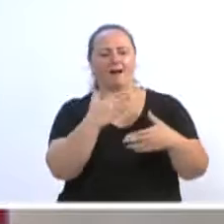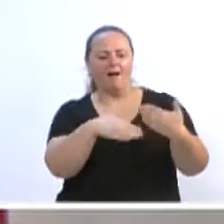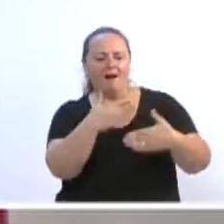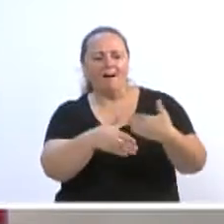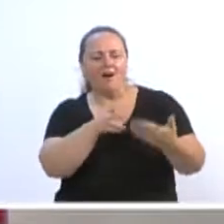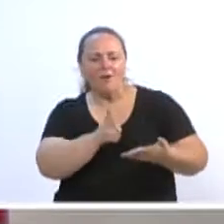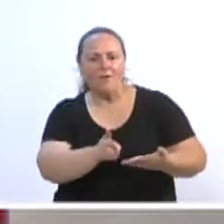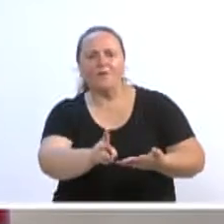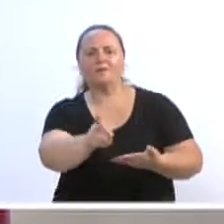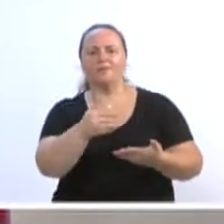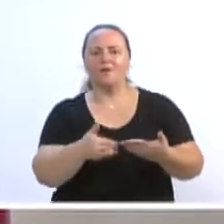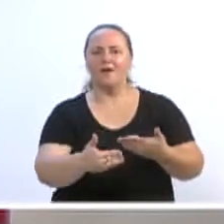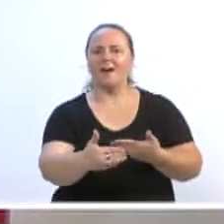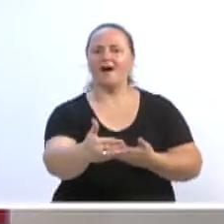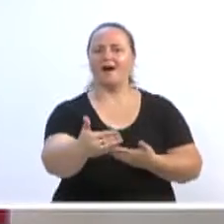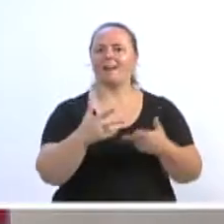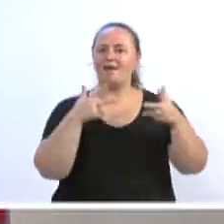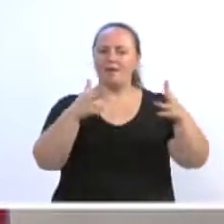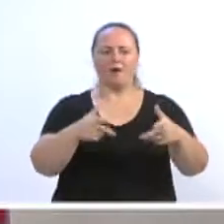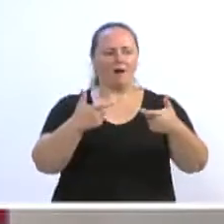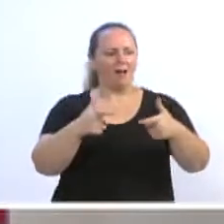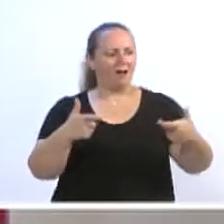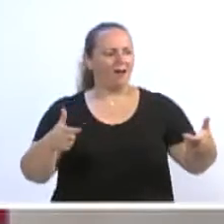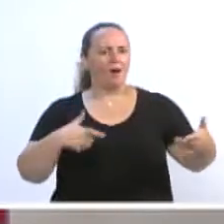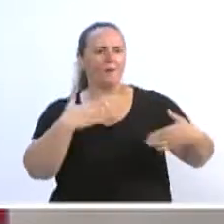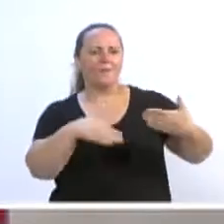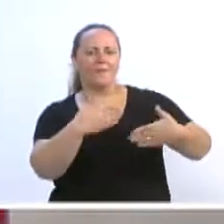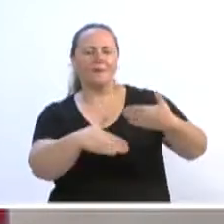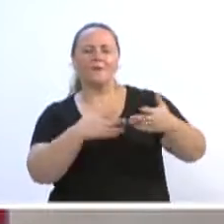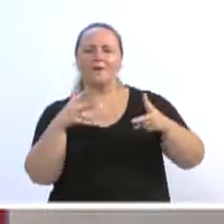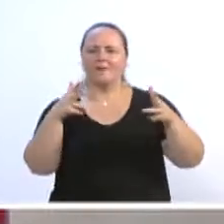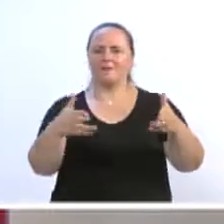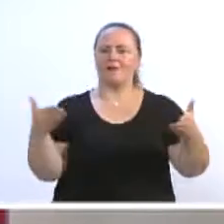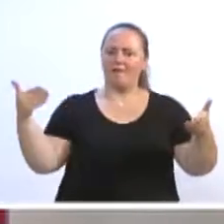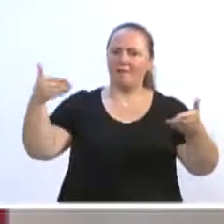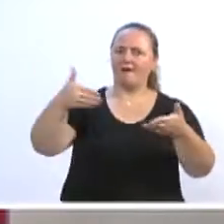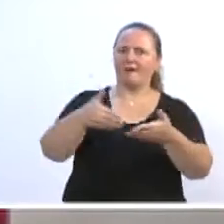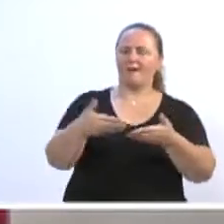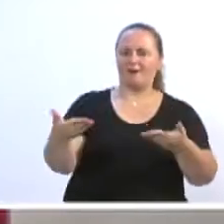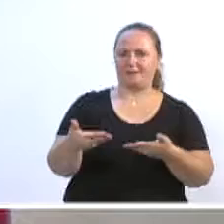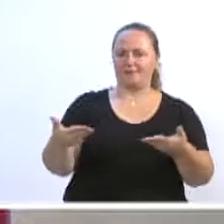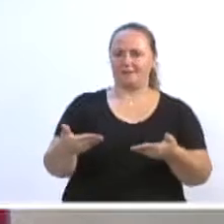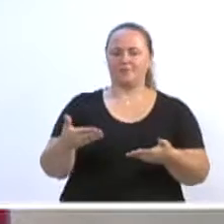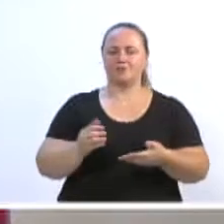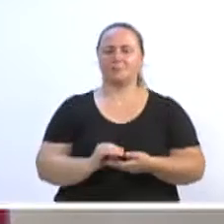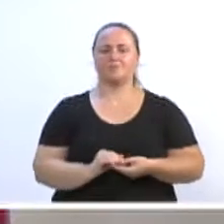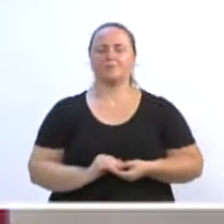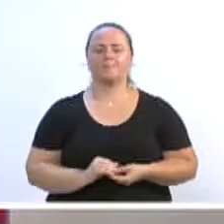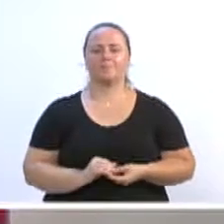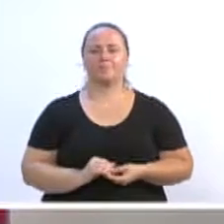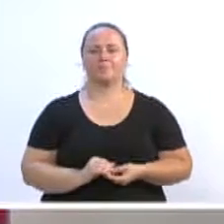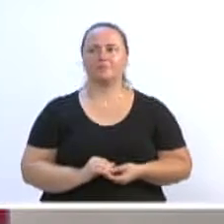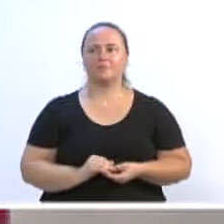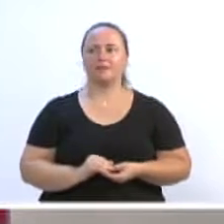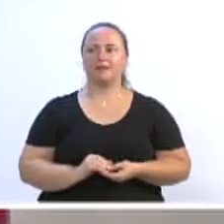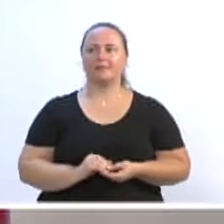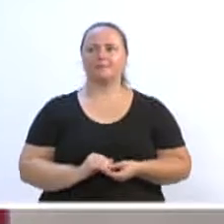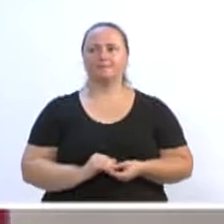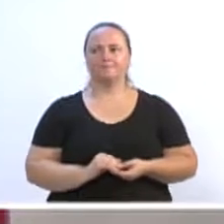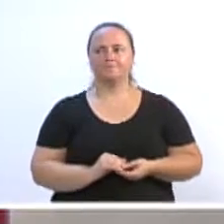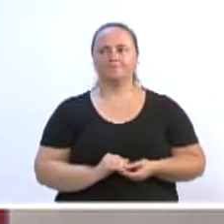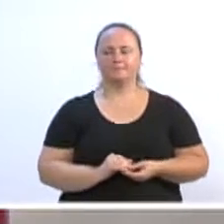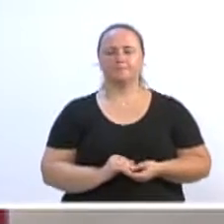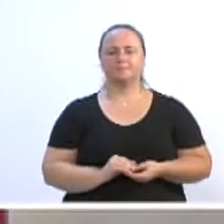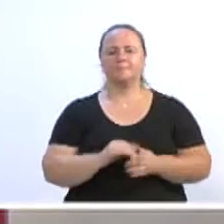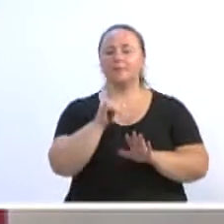continuasse prosperando como prospera até hoje. Eu quero citar aqui alguns casos breves e fáceis de entender.